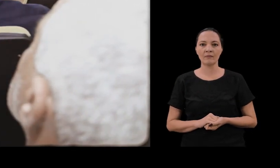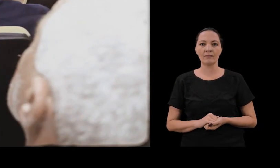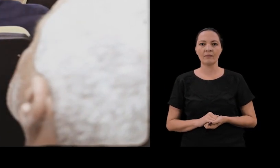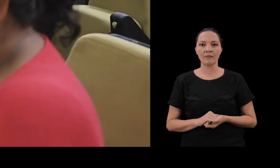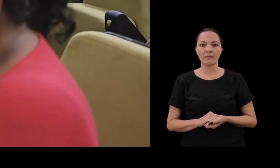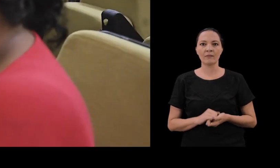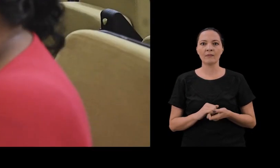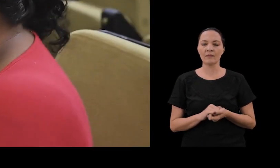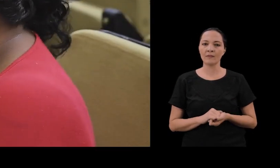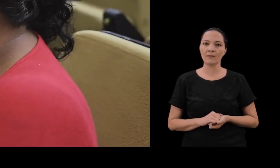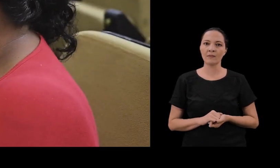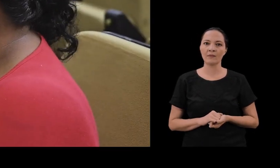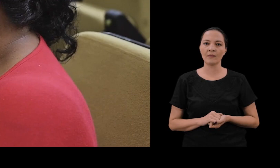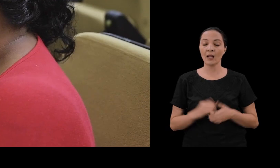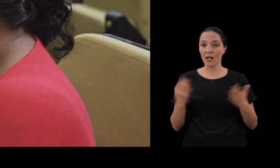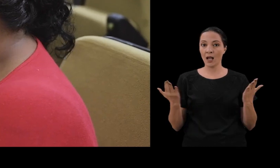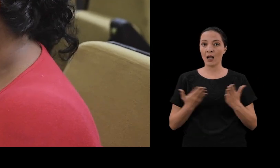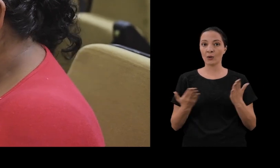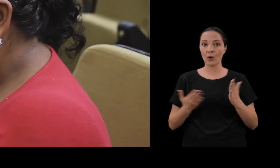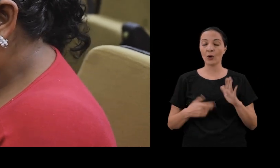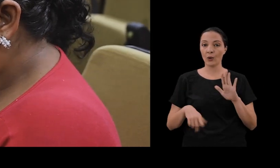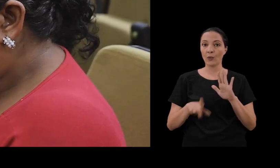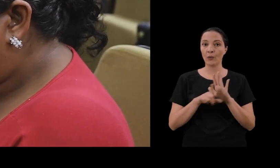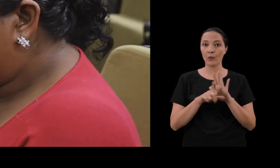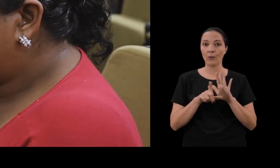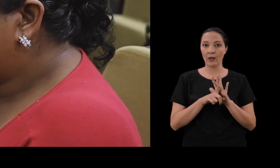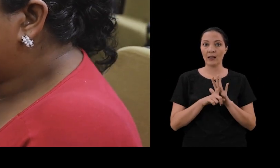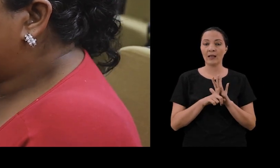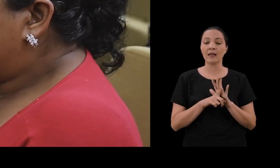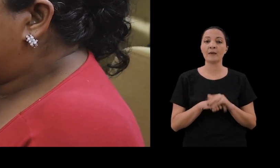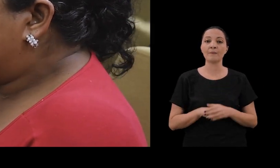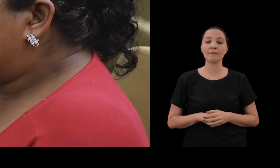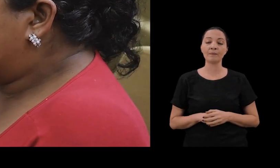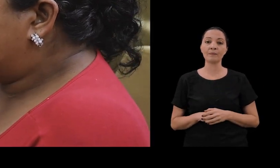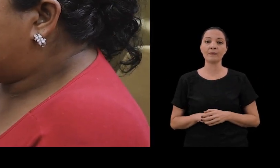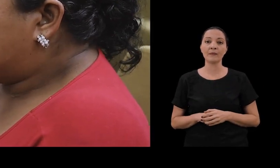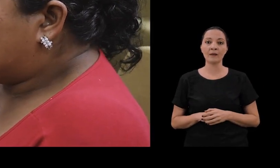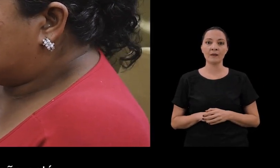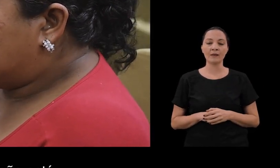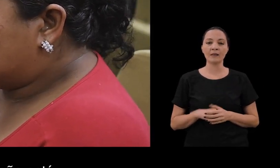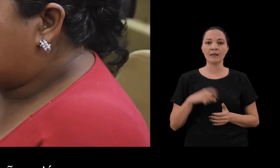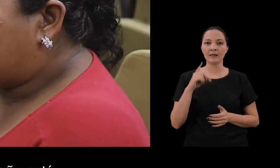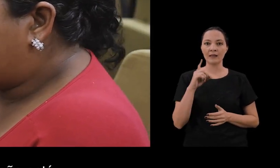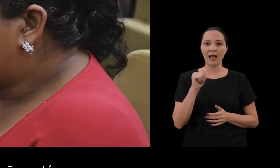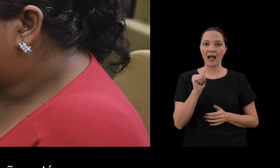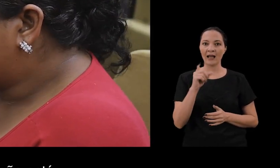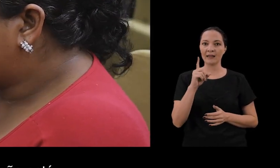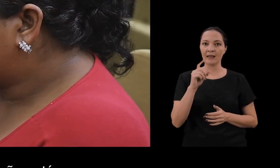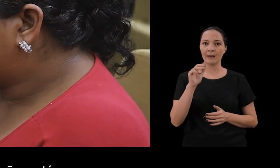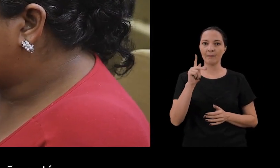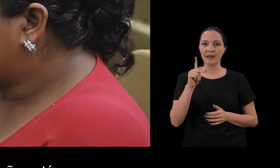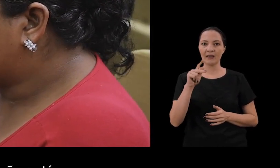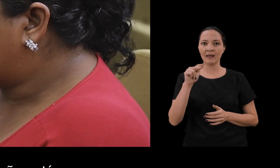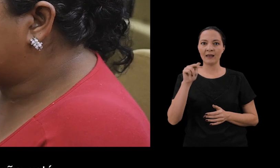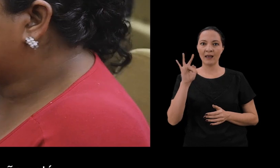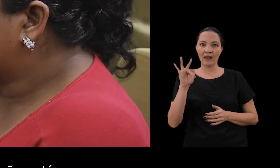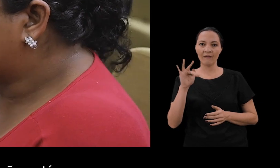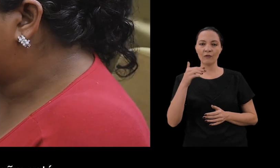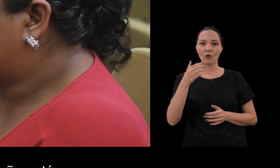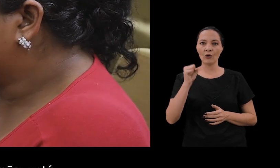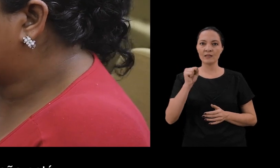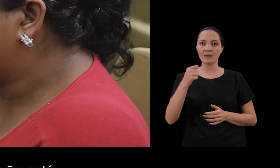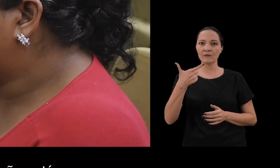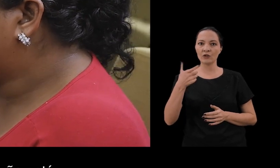agora com o término, né? Da lei, da DPF 828, a